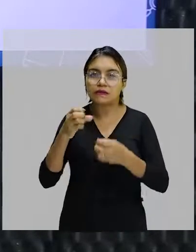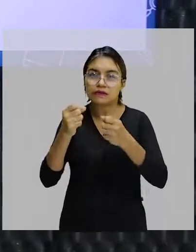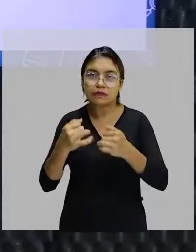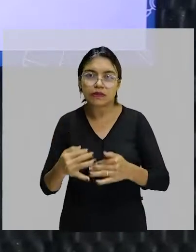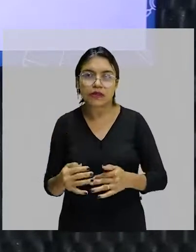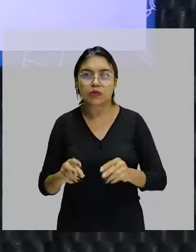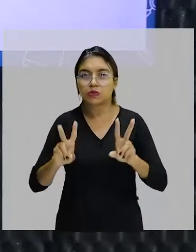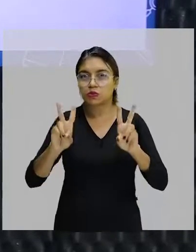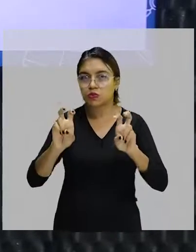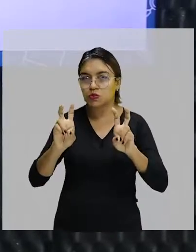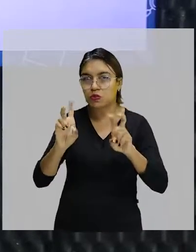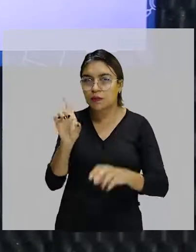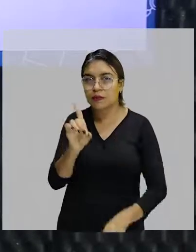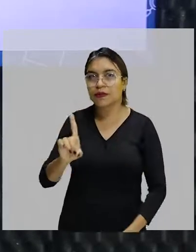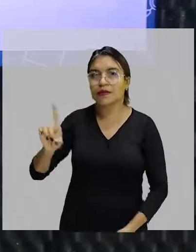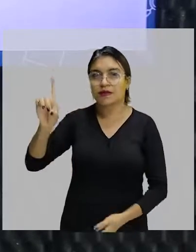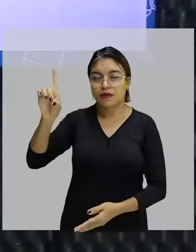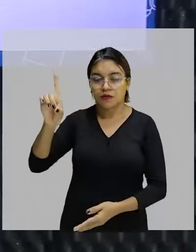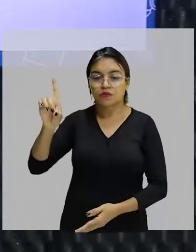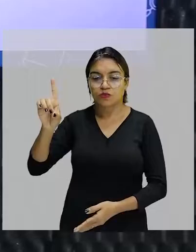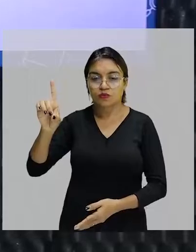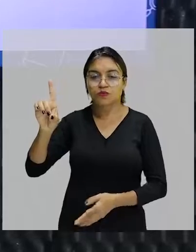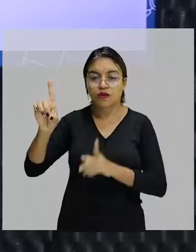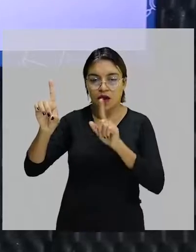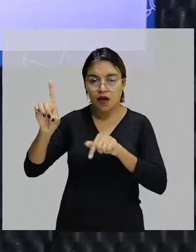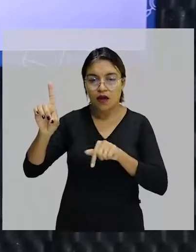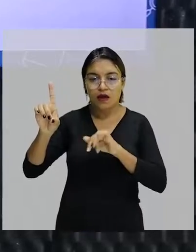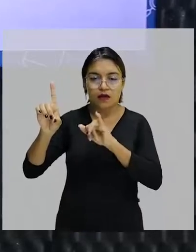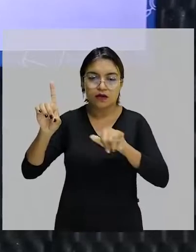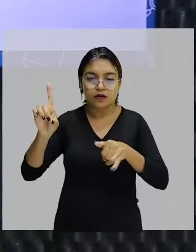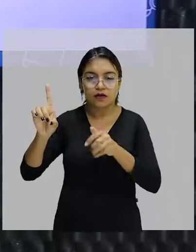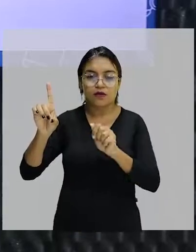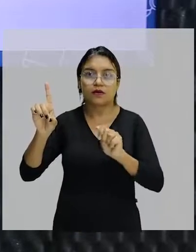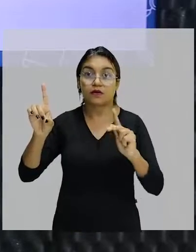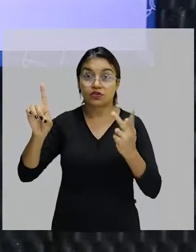a essa divindade, a esse Deus que é